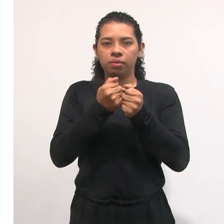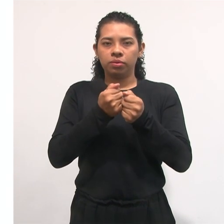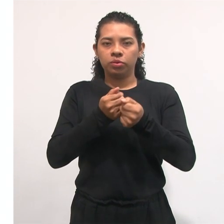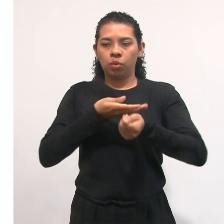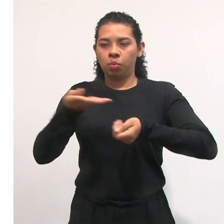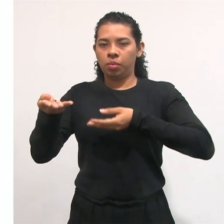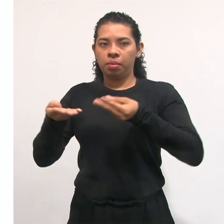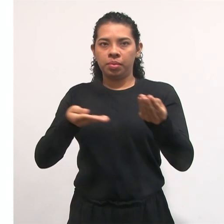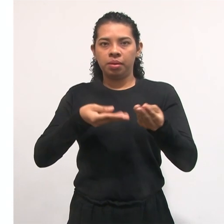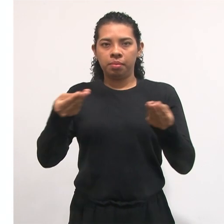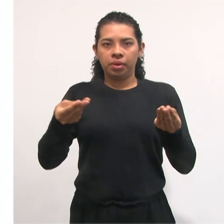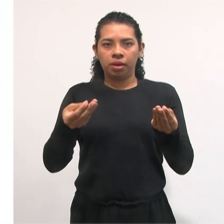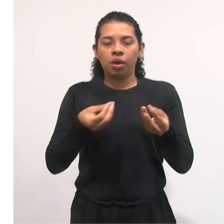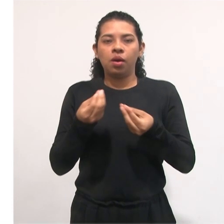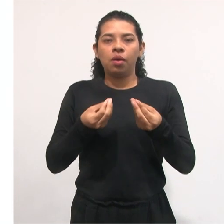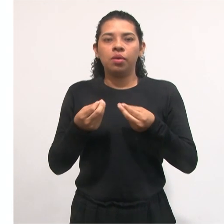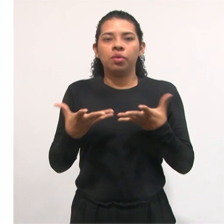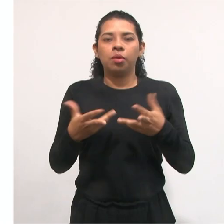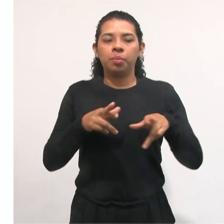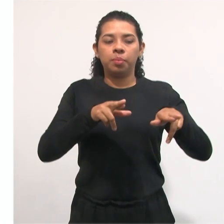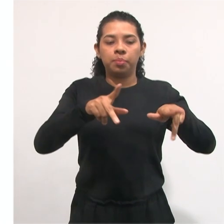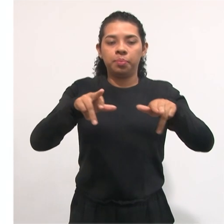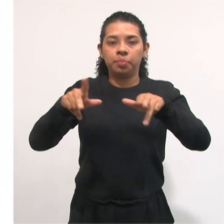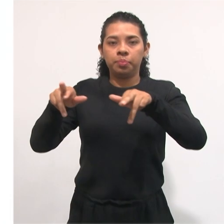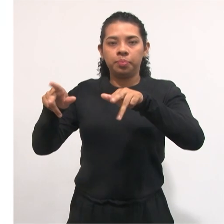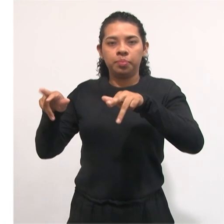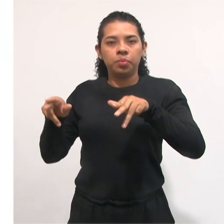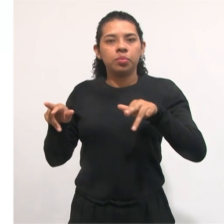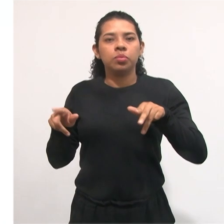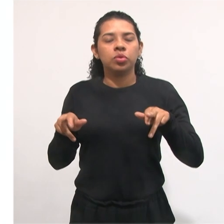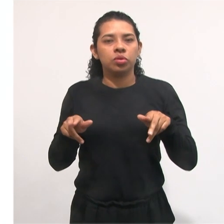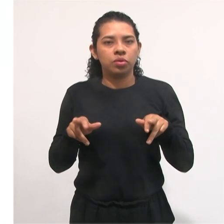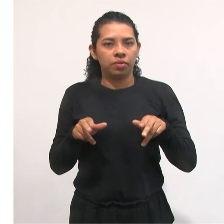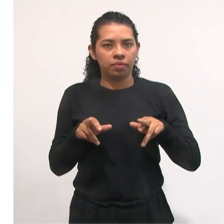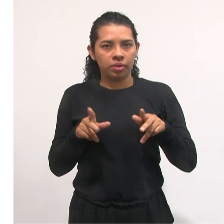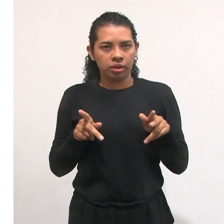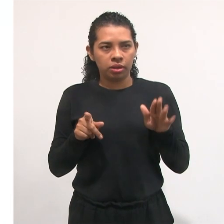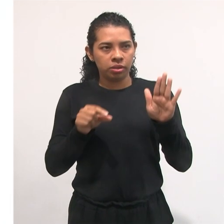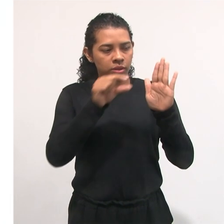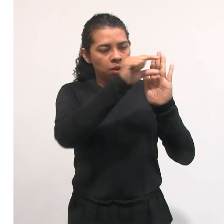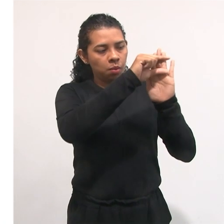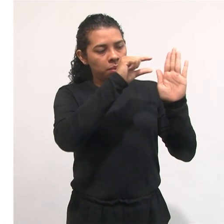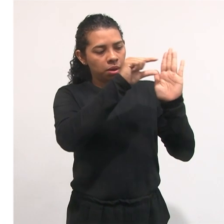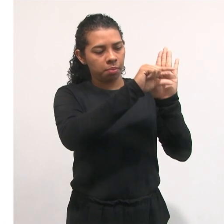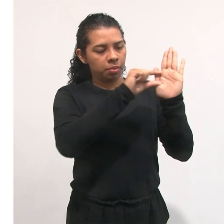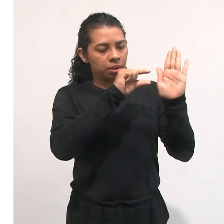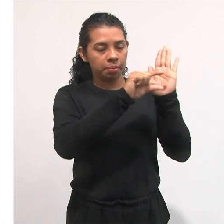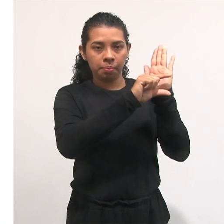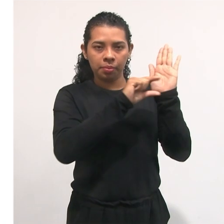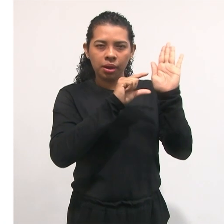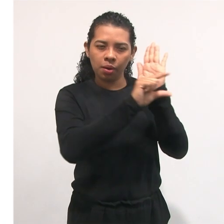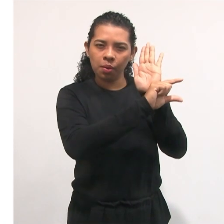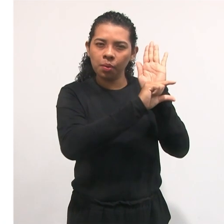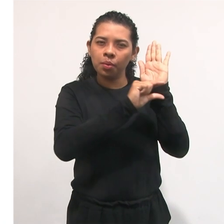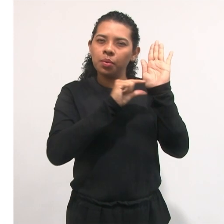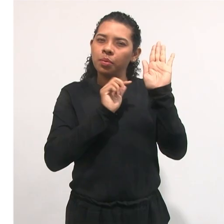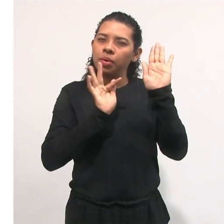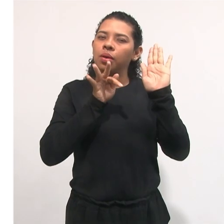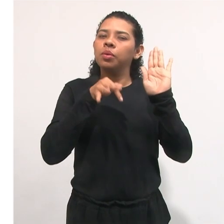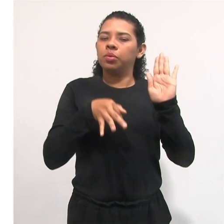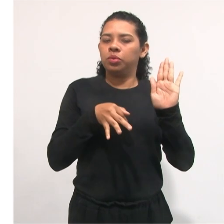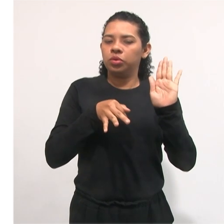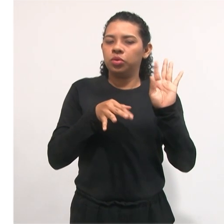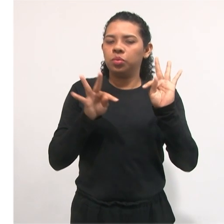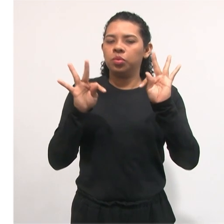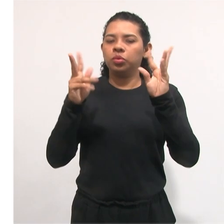nossa amplitude total de distribuição, correto? É a diferença entre o limite superior da última classe